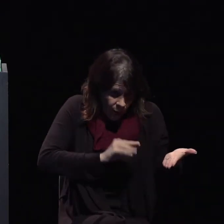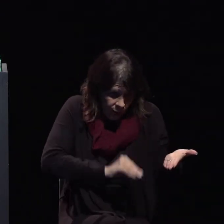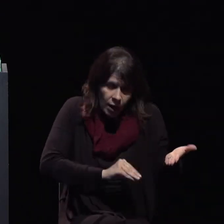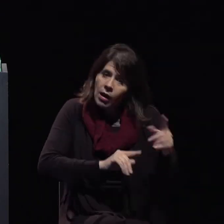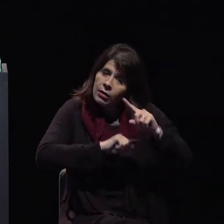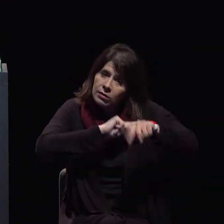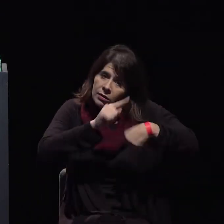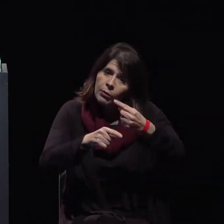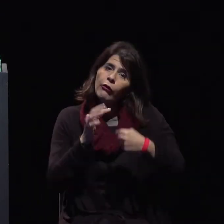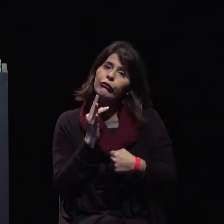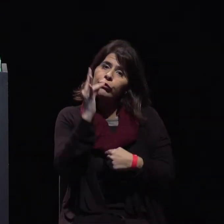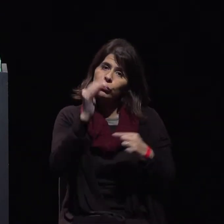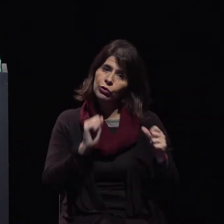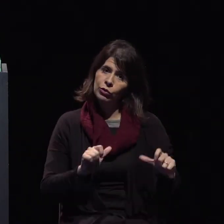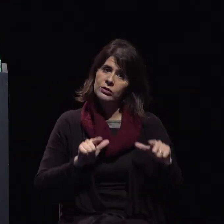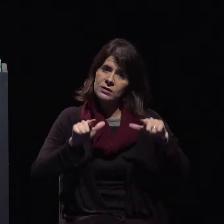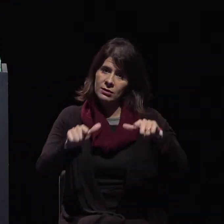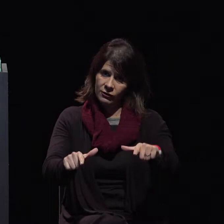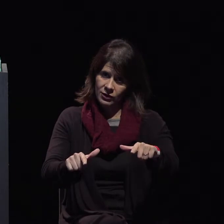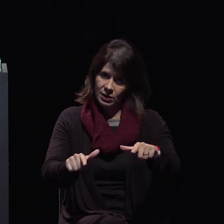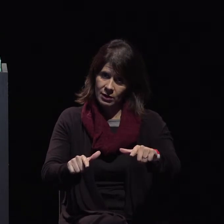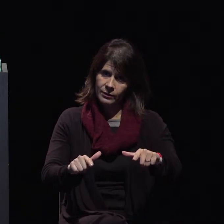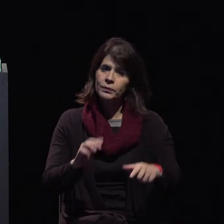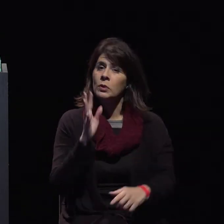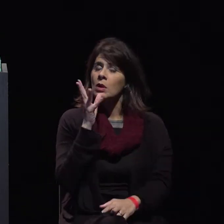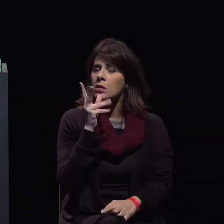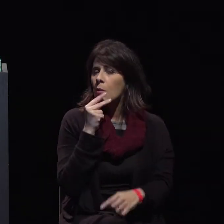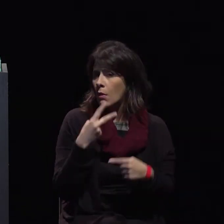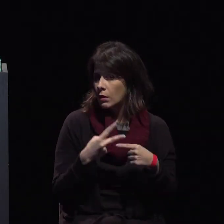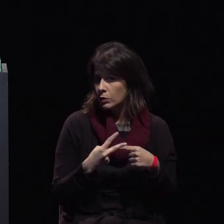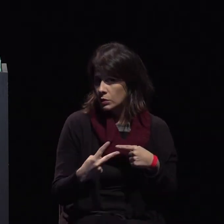Os certificados eles chegam em até 2 semanas,